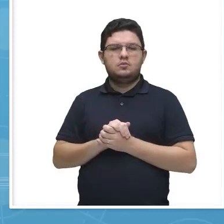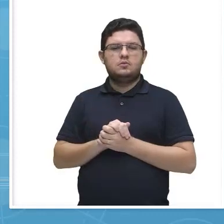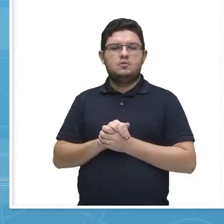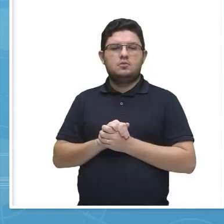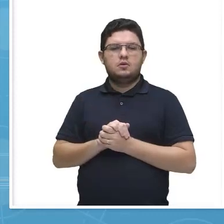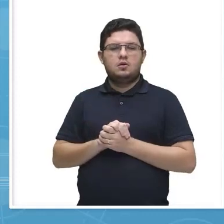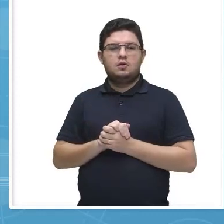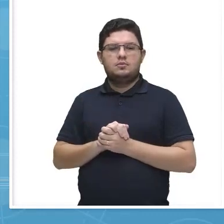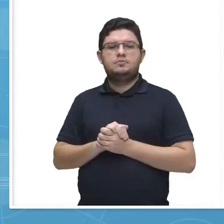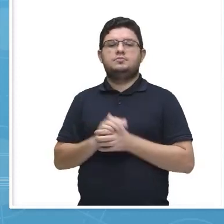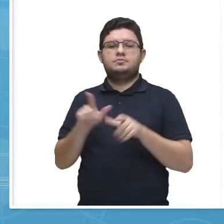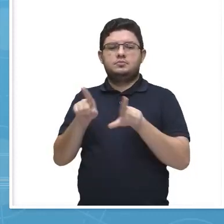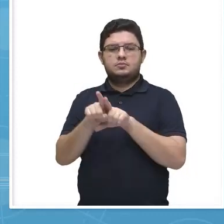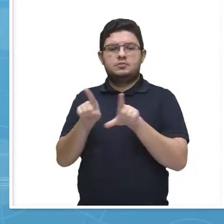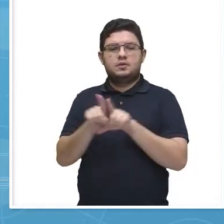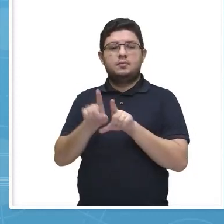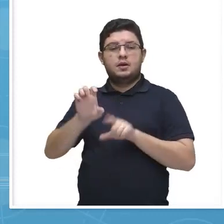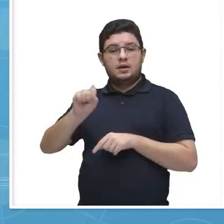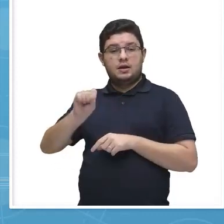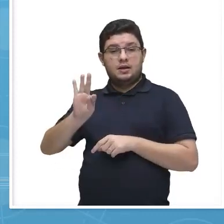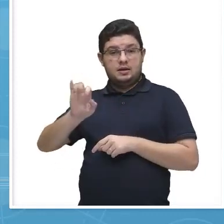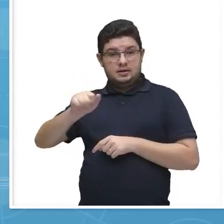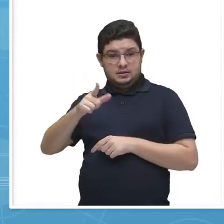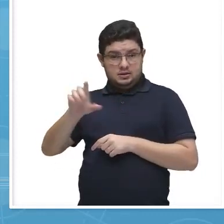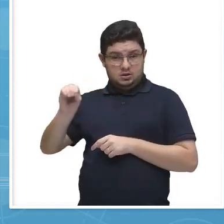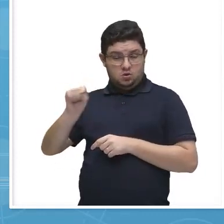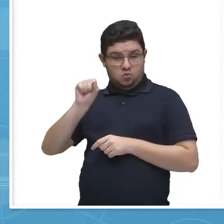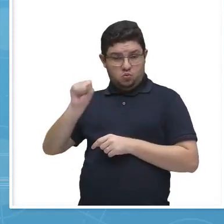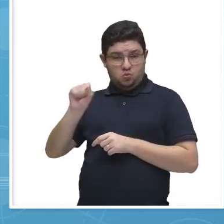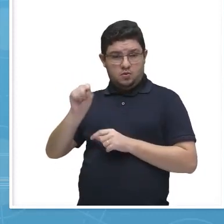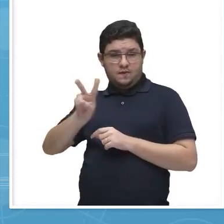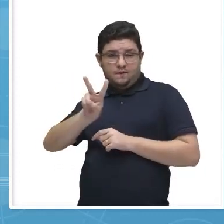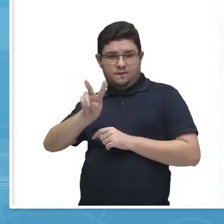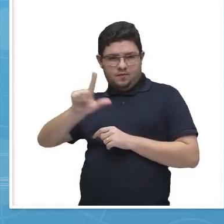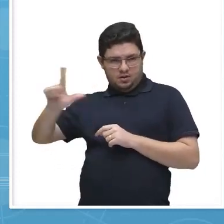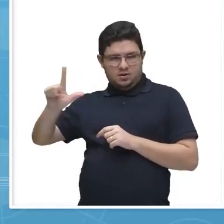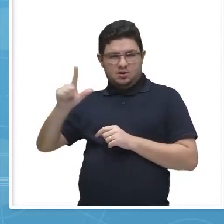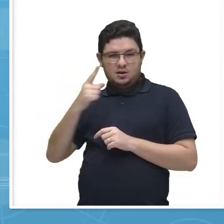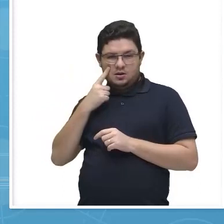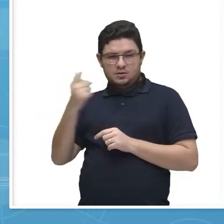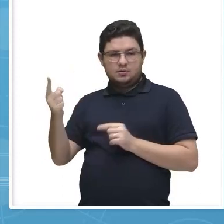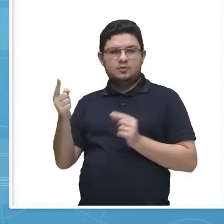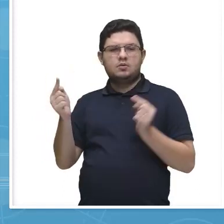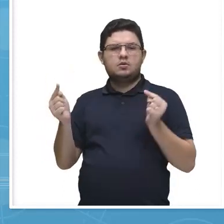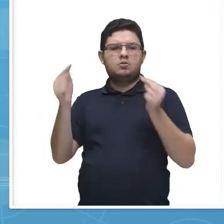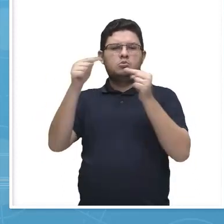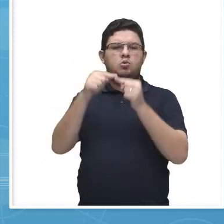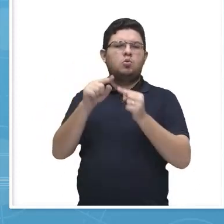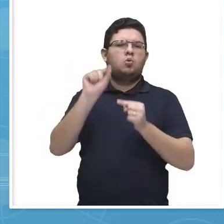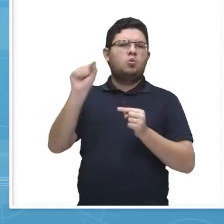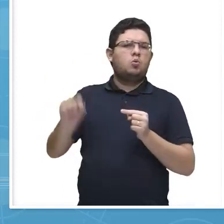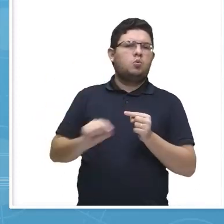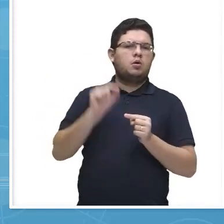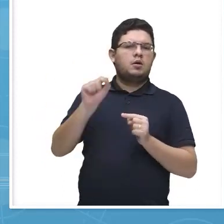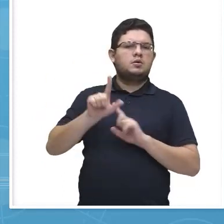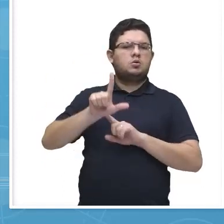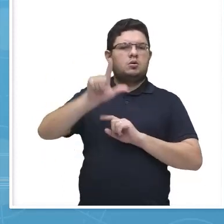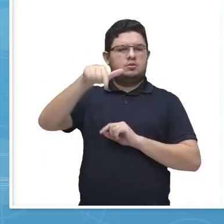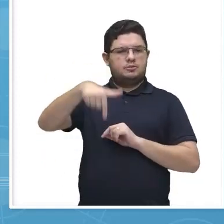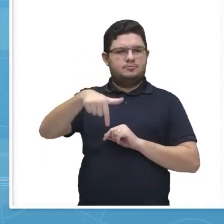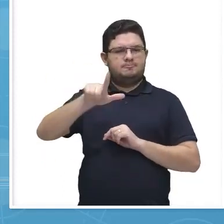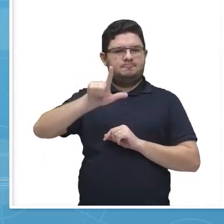a condição desse sujeito. Qual é a condição dele? Eles estão atrasados para alguma coisa, certo?